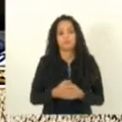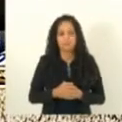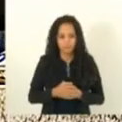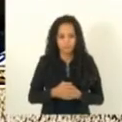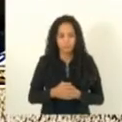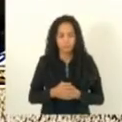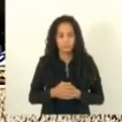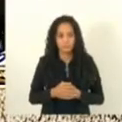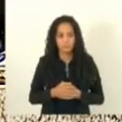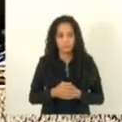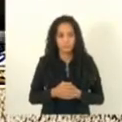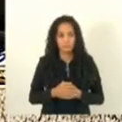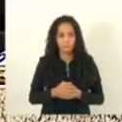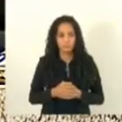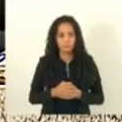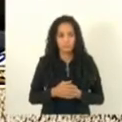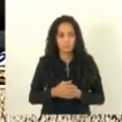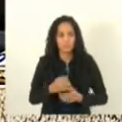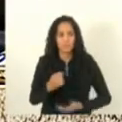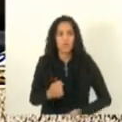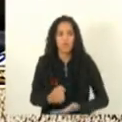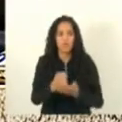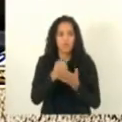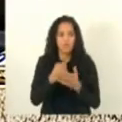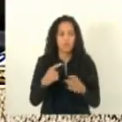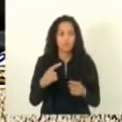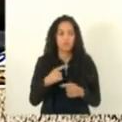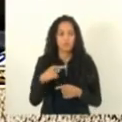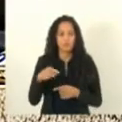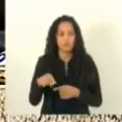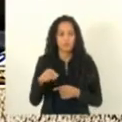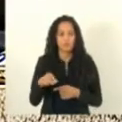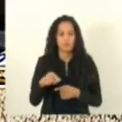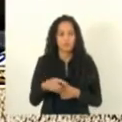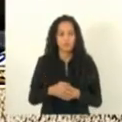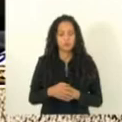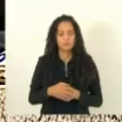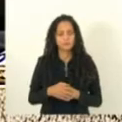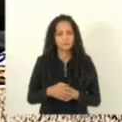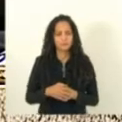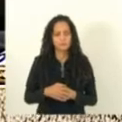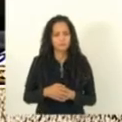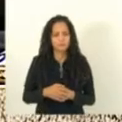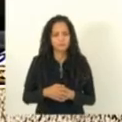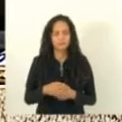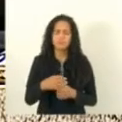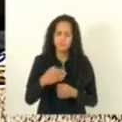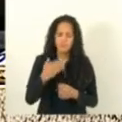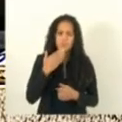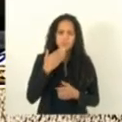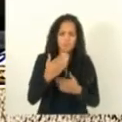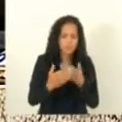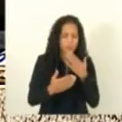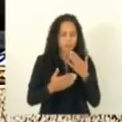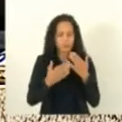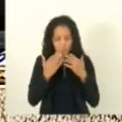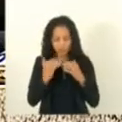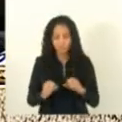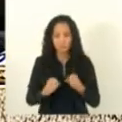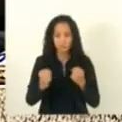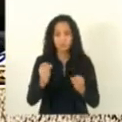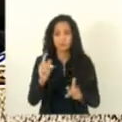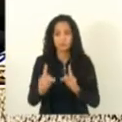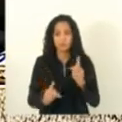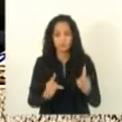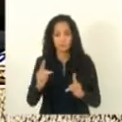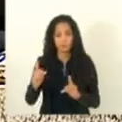Mais tarde eu ouvi um apoio muito grande também a essa minha posição. Estamos insistindo na defesa, sim, da população,